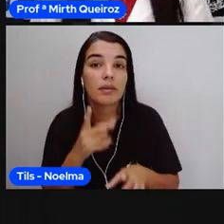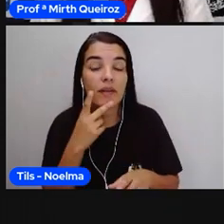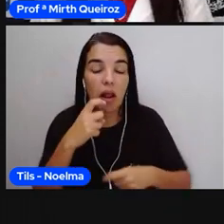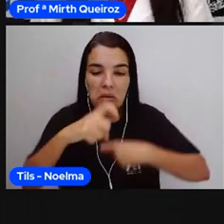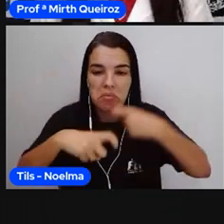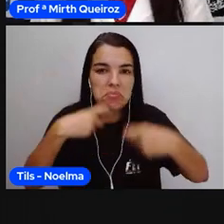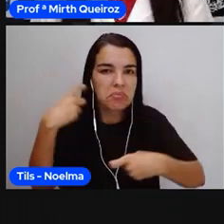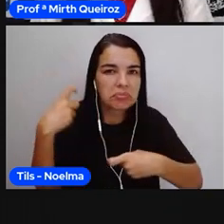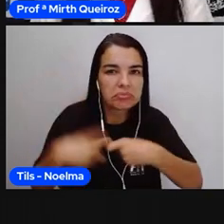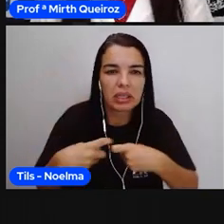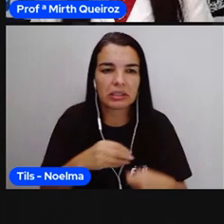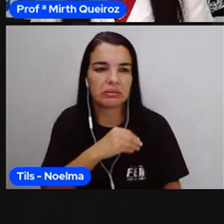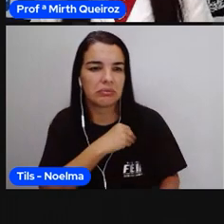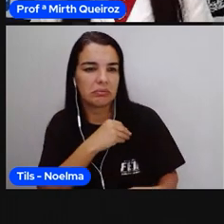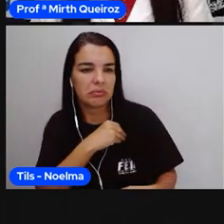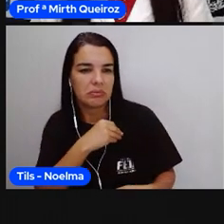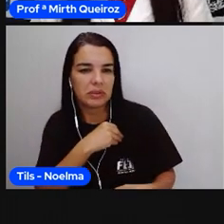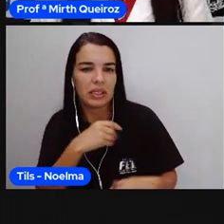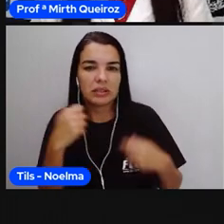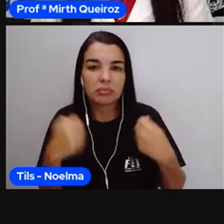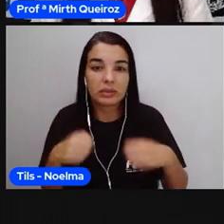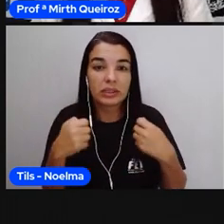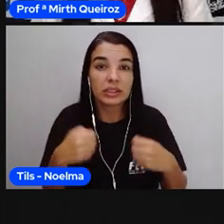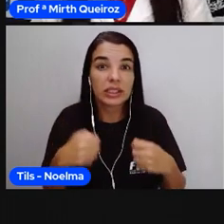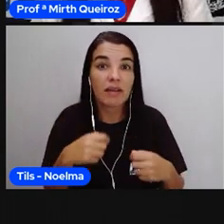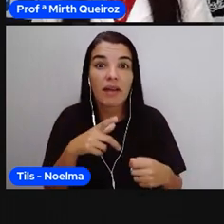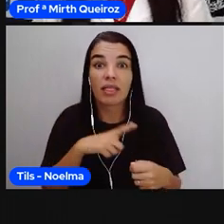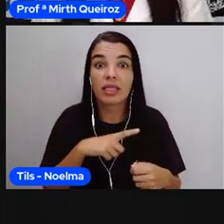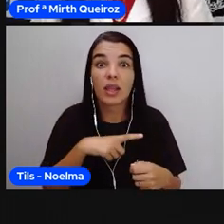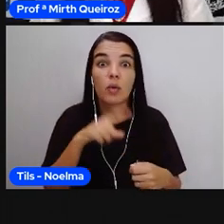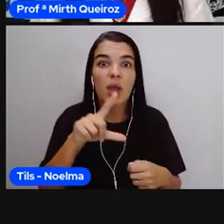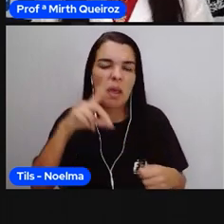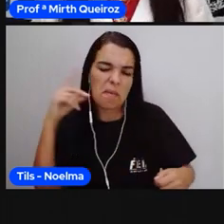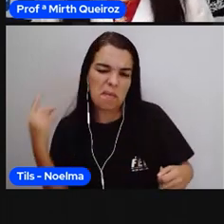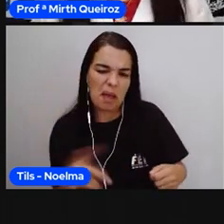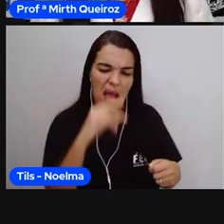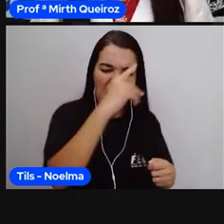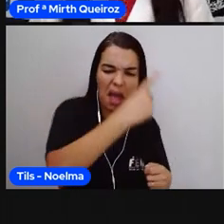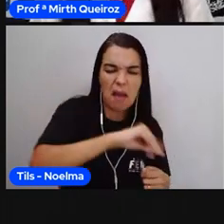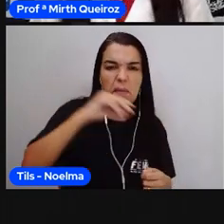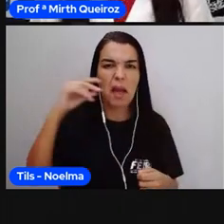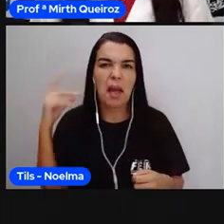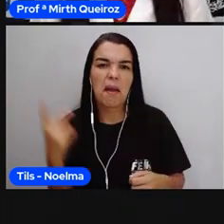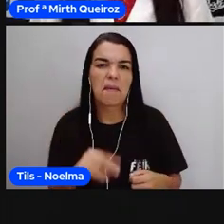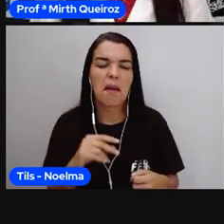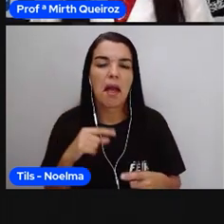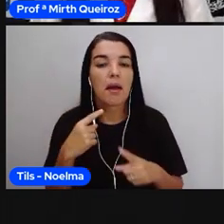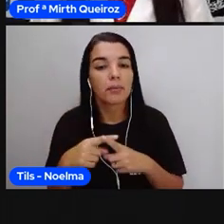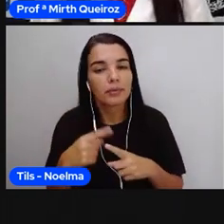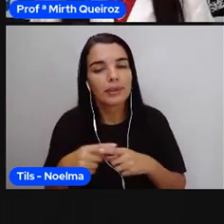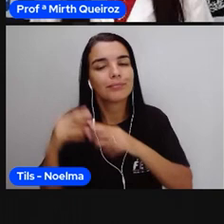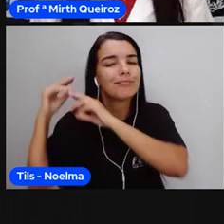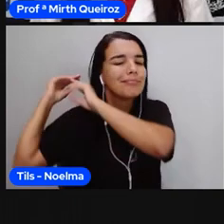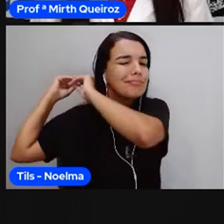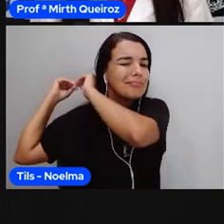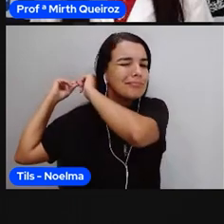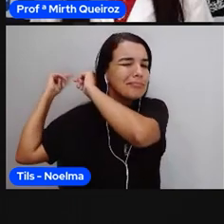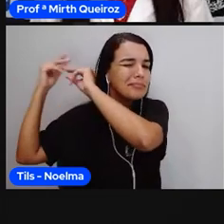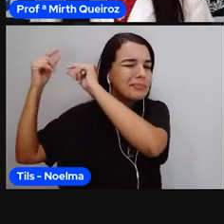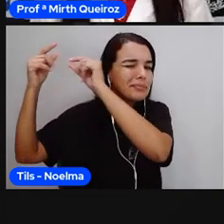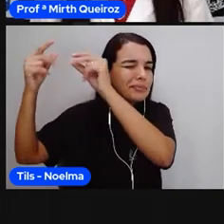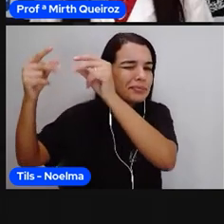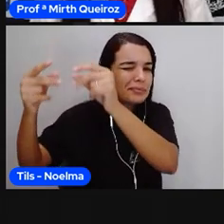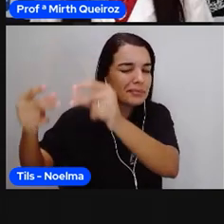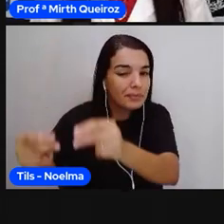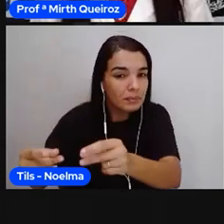por pequeninos, deviam ser combatidos com açoites e castigos. E aí, desde aquela época do descobrimento, né,